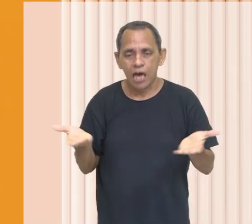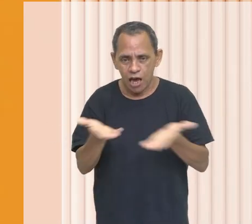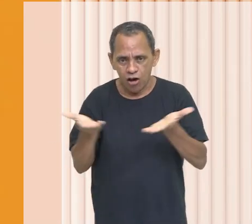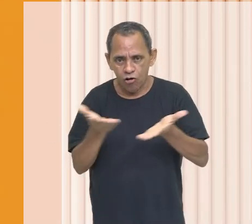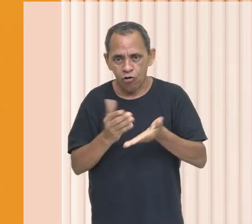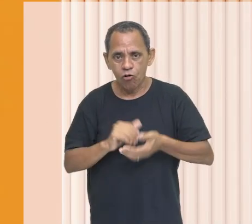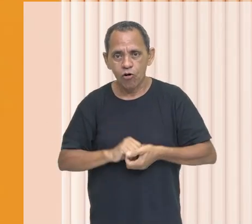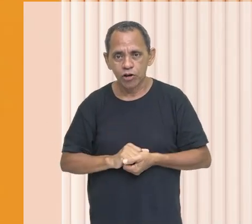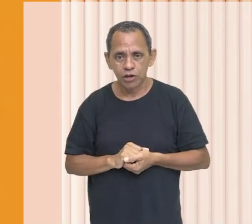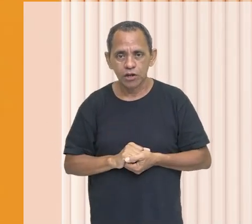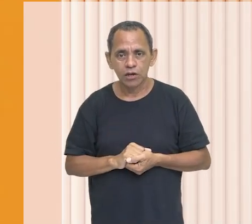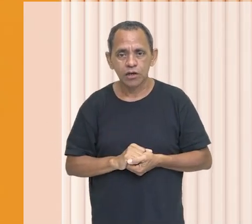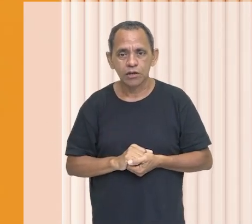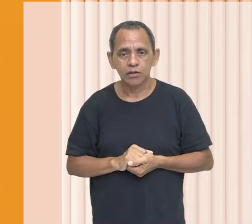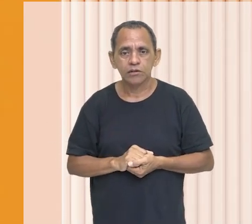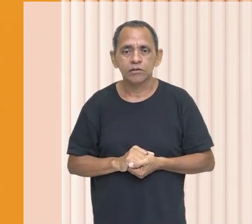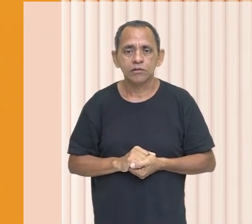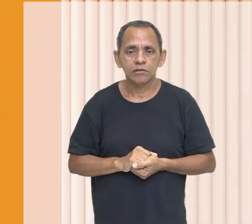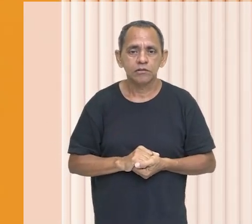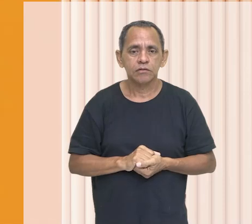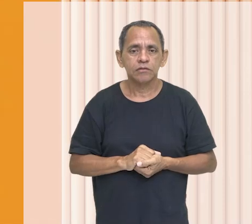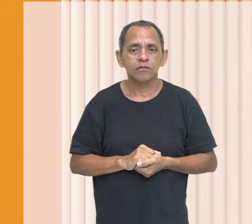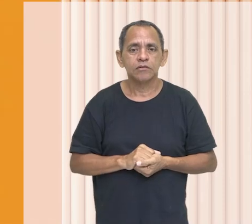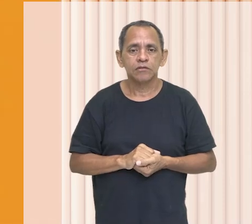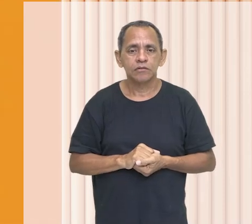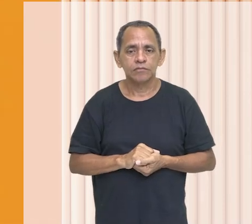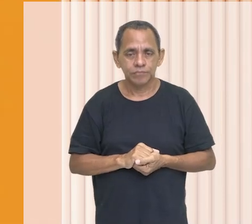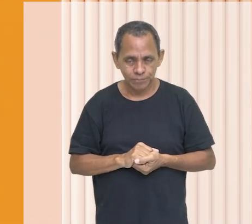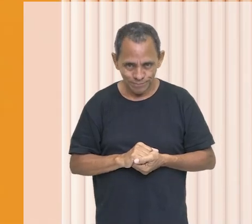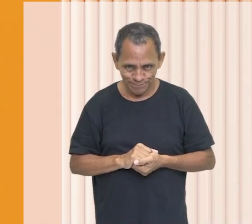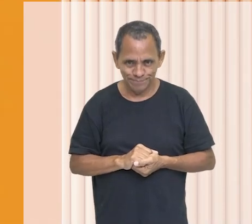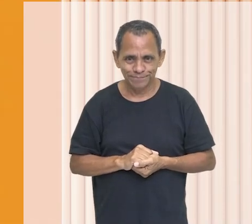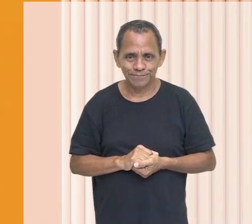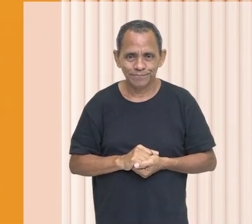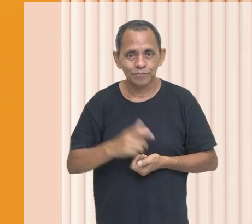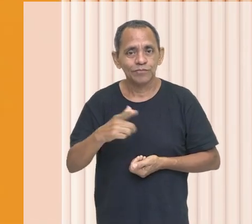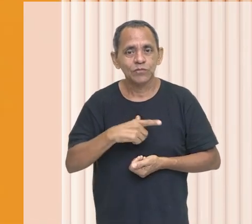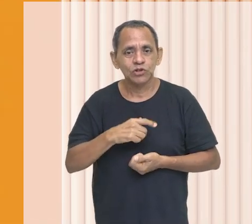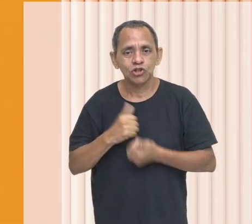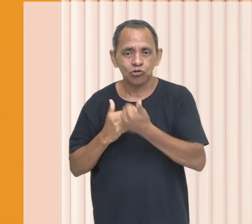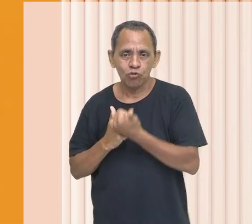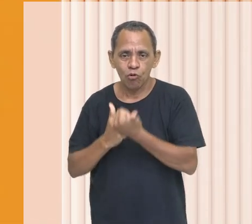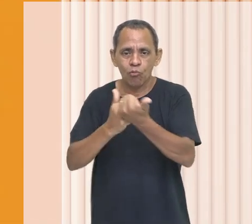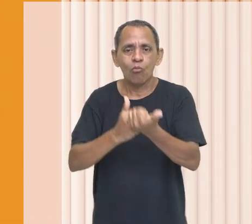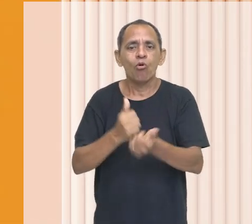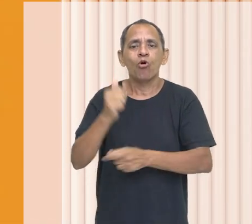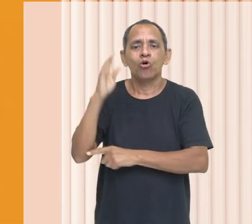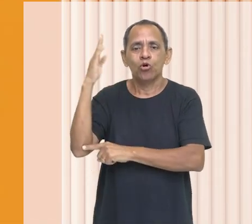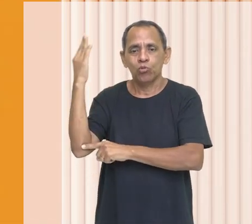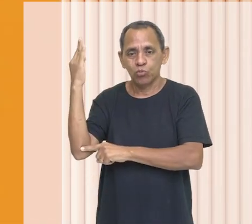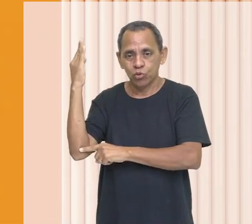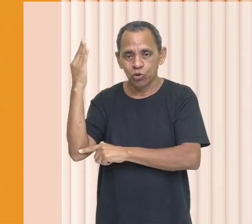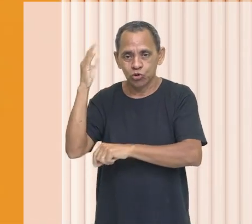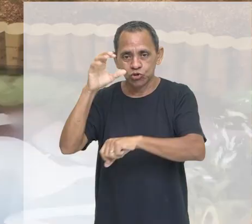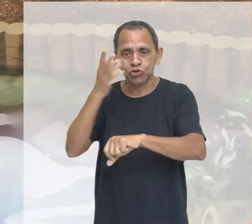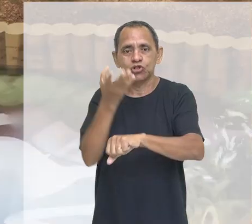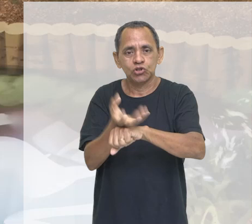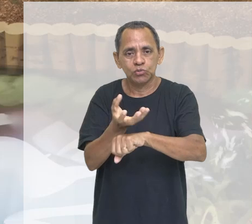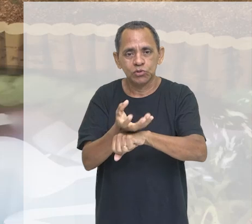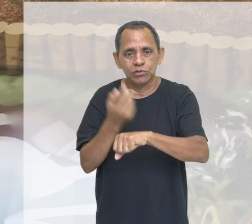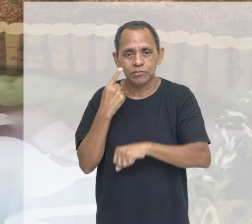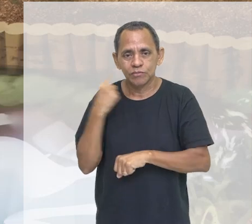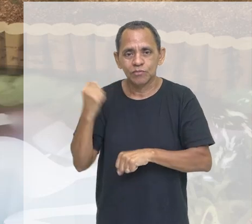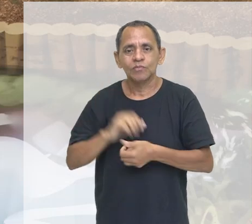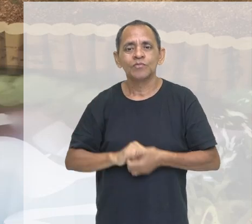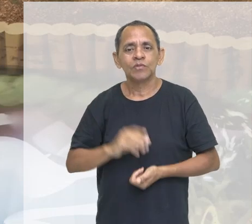recorrer aos conhecimentos da biologia com a professora Cris. Olá,